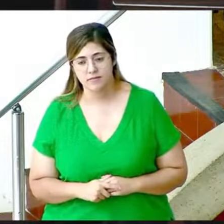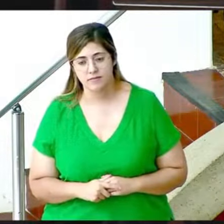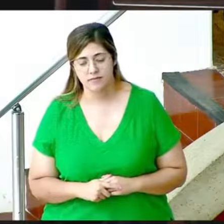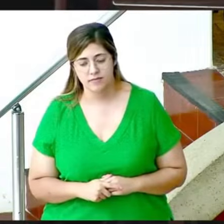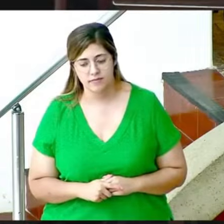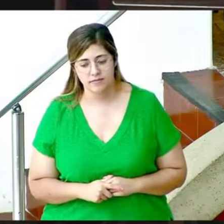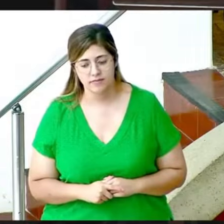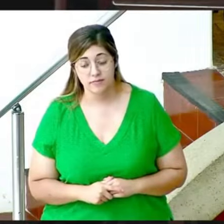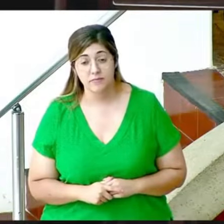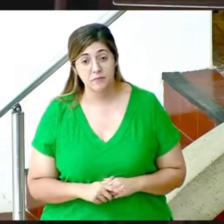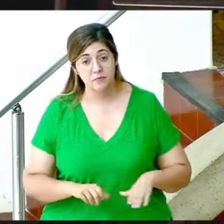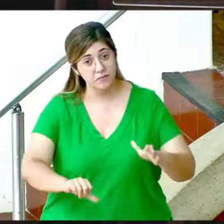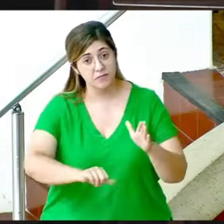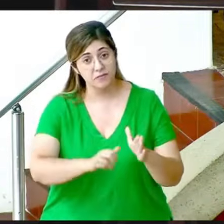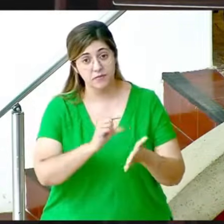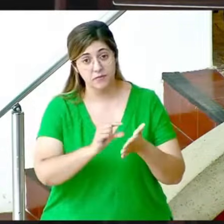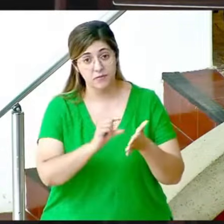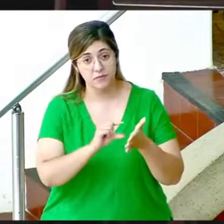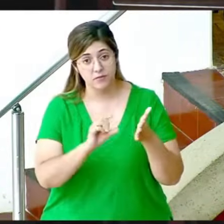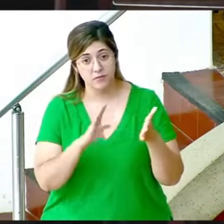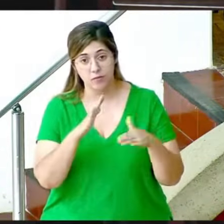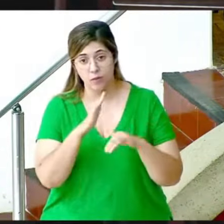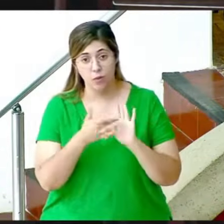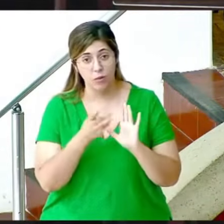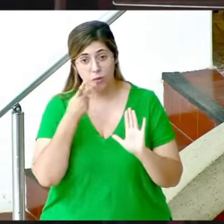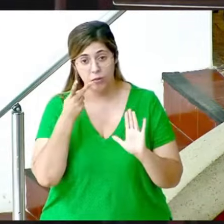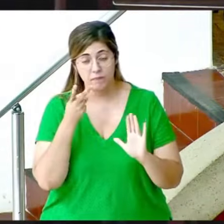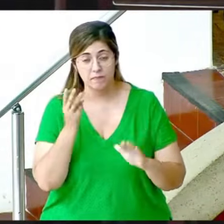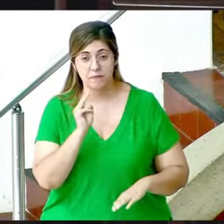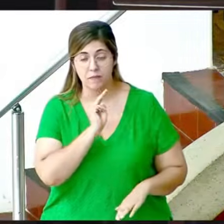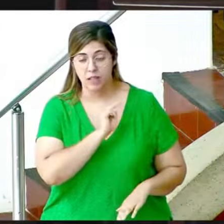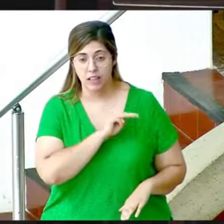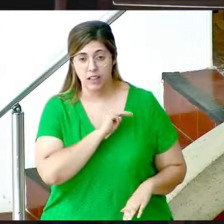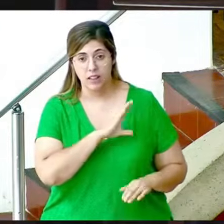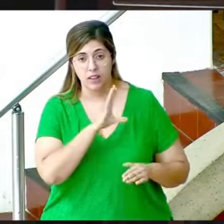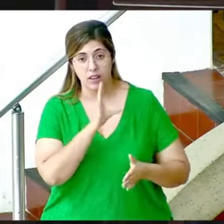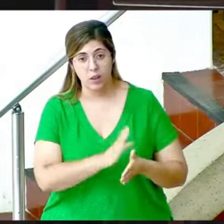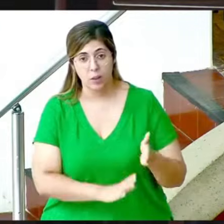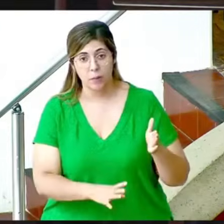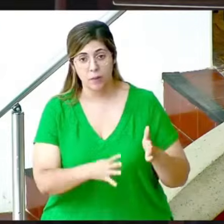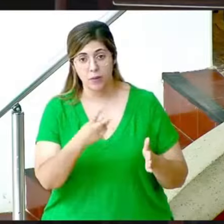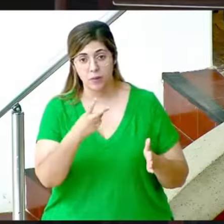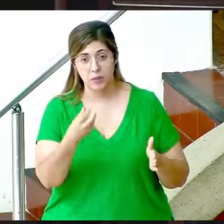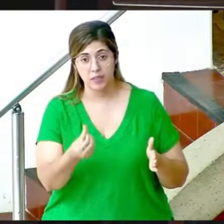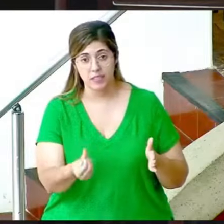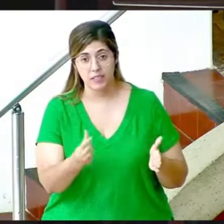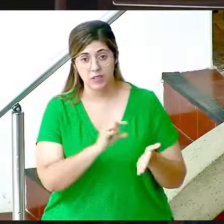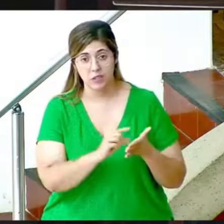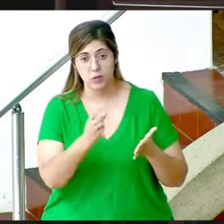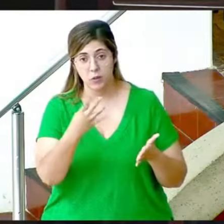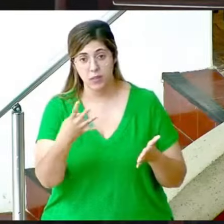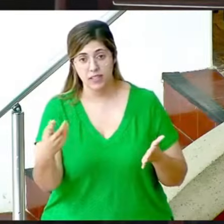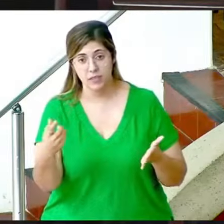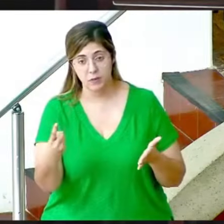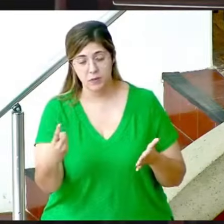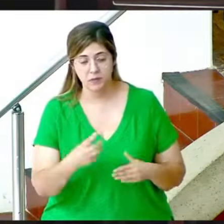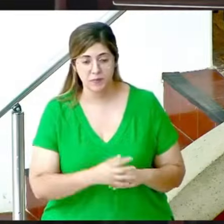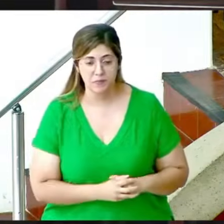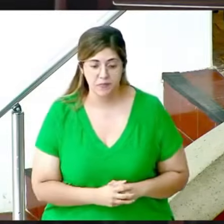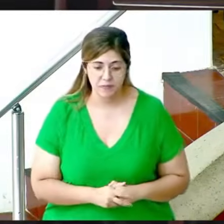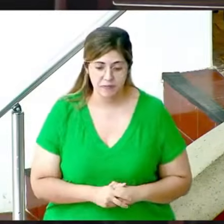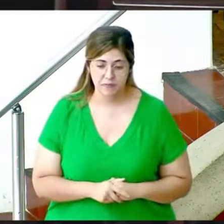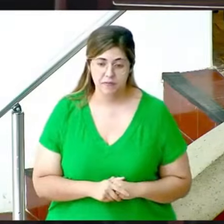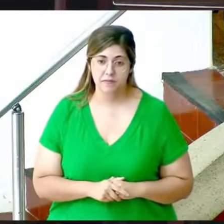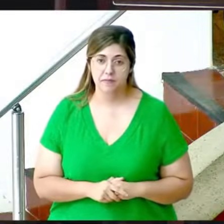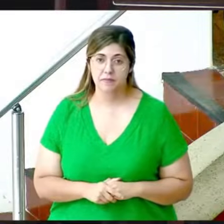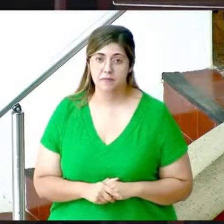gosta disso, vai lá. Abra sua Bíblia inicialmente em Mateus 26, 41. Só que eu não vou ficar muito tempo aí, tá? Mas você dá uma